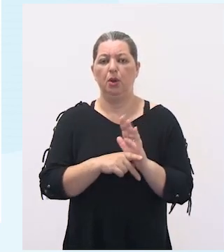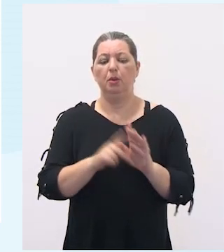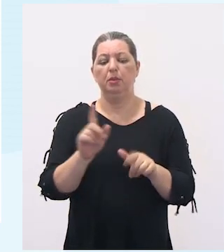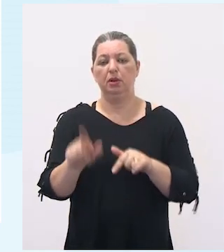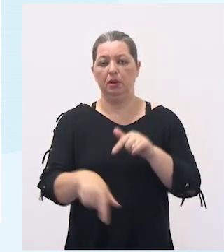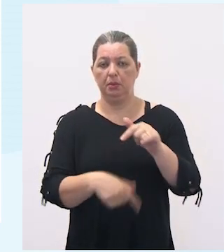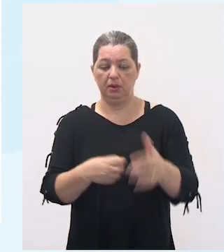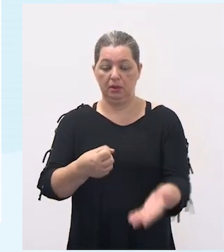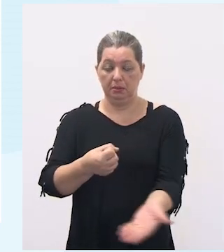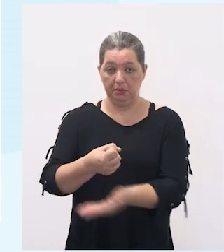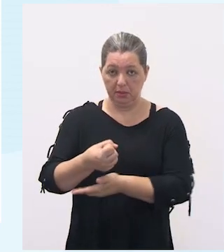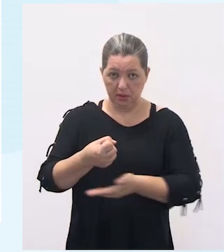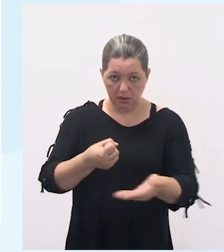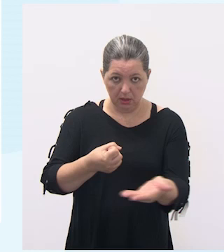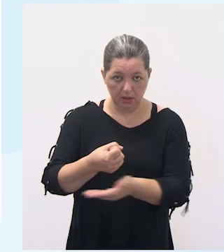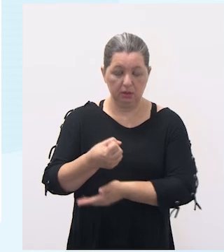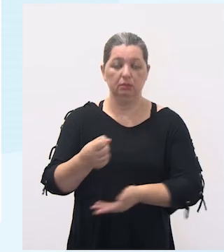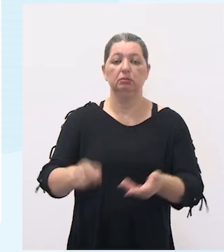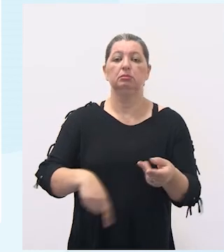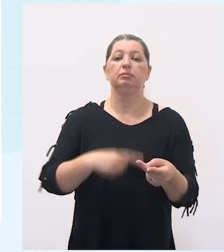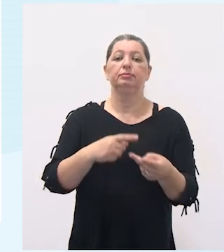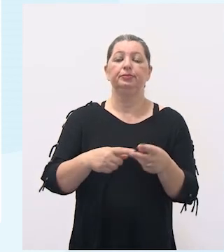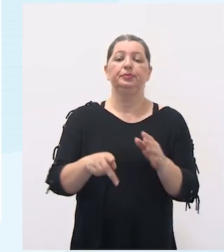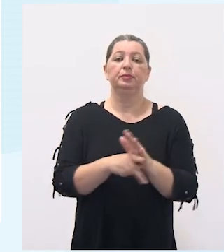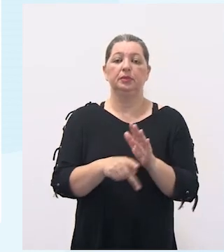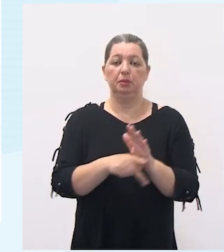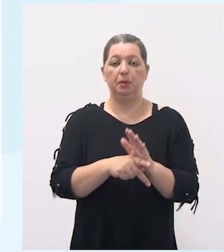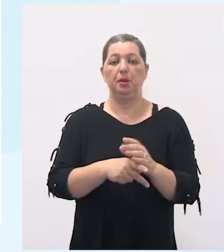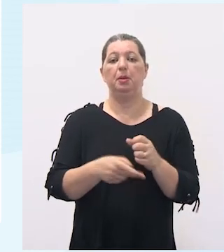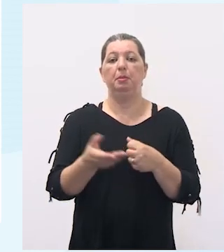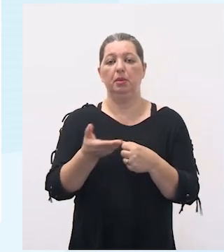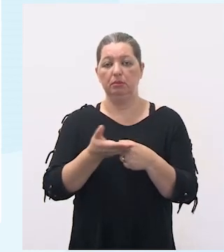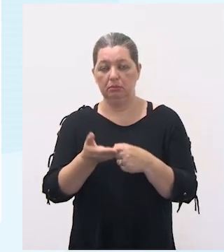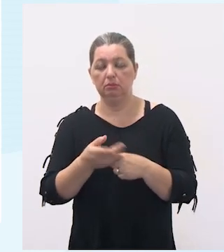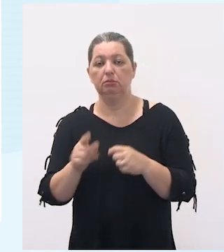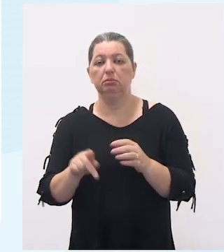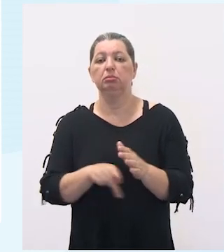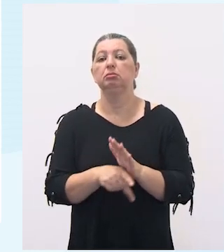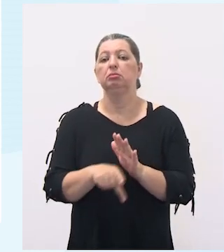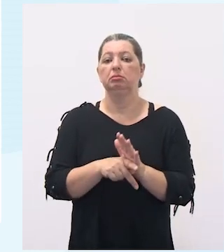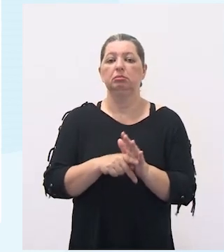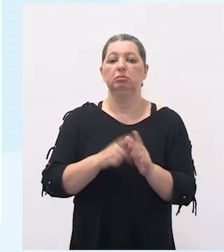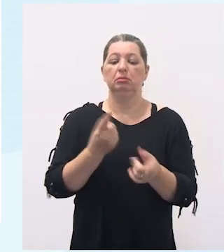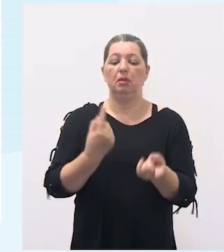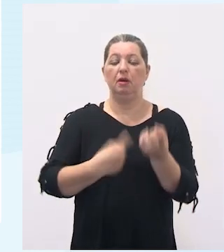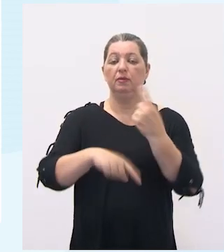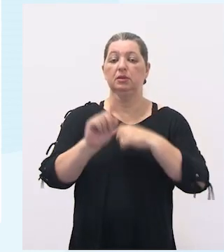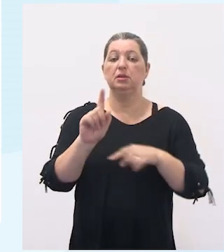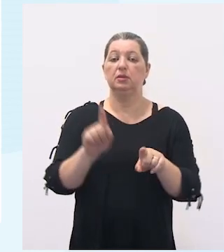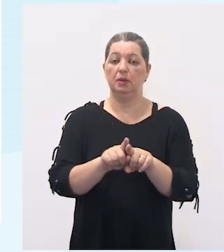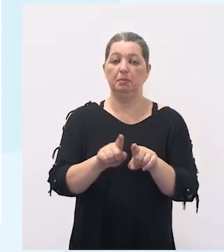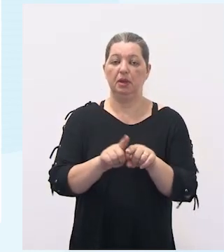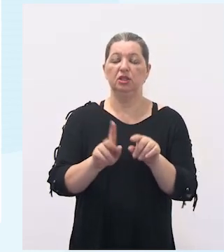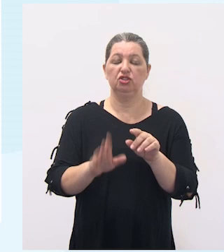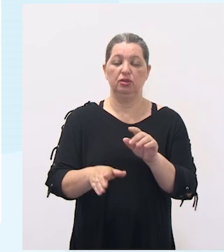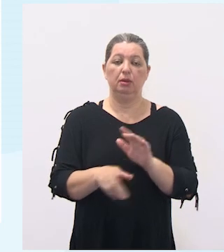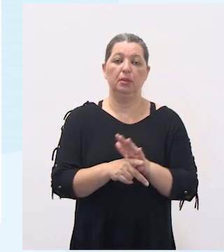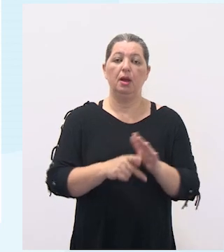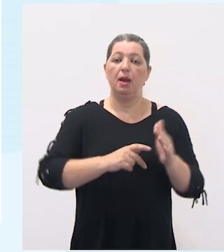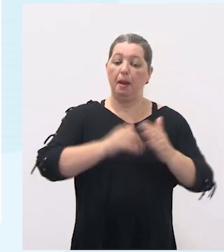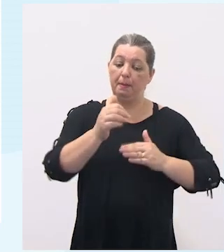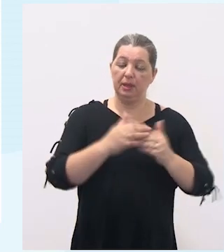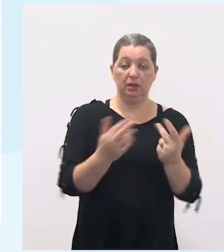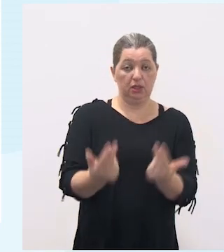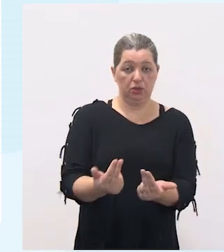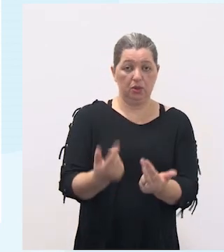nível básico, ela pode ser trabalhada num nível proficiente e ela pode ser trabalhada num nível avançado. Esta mesma habilidade.